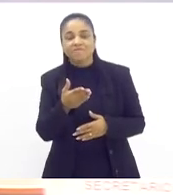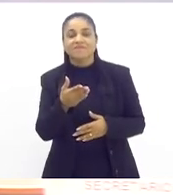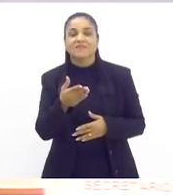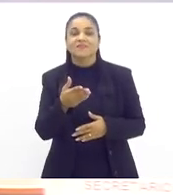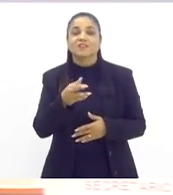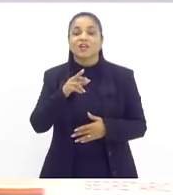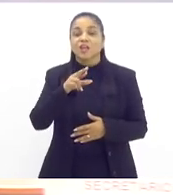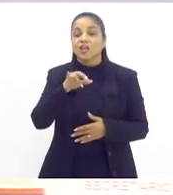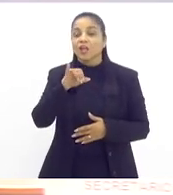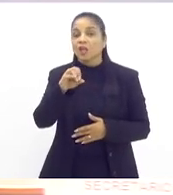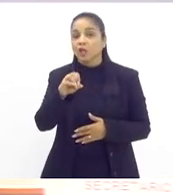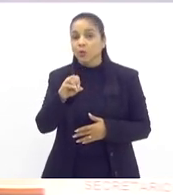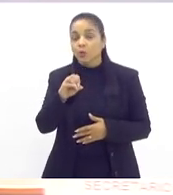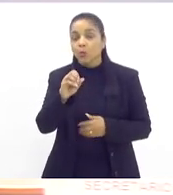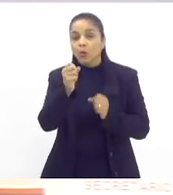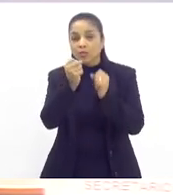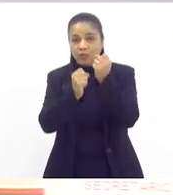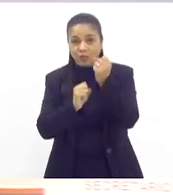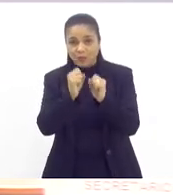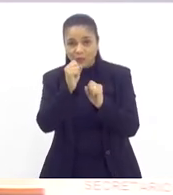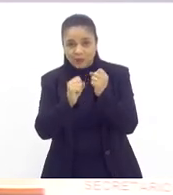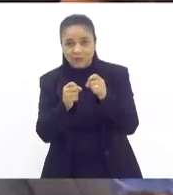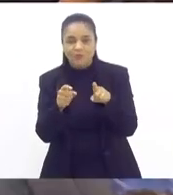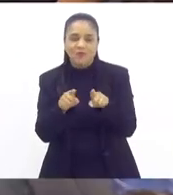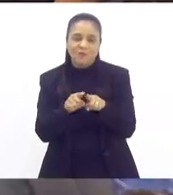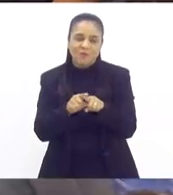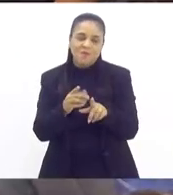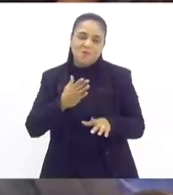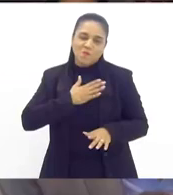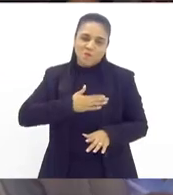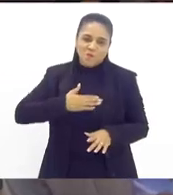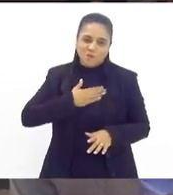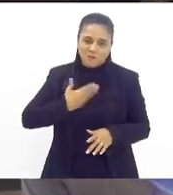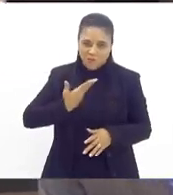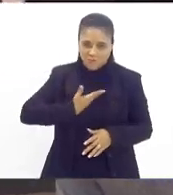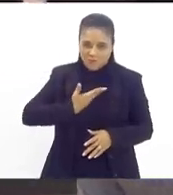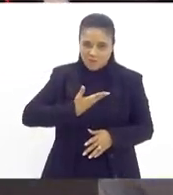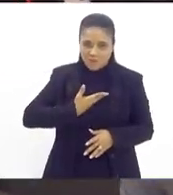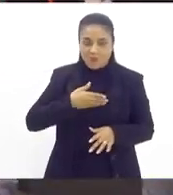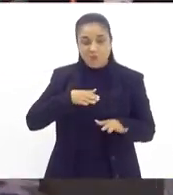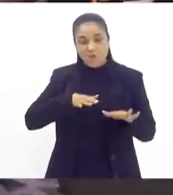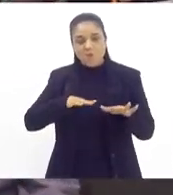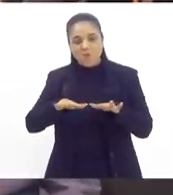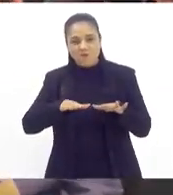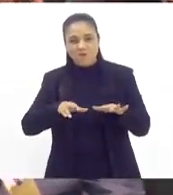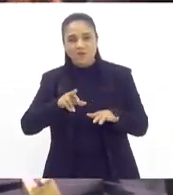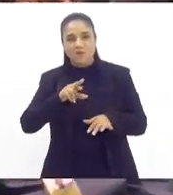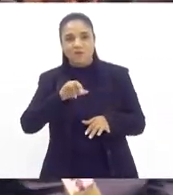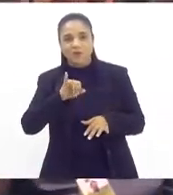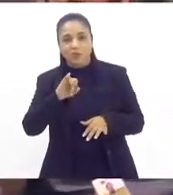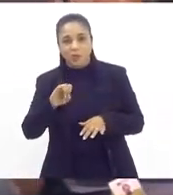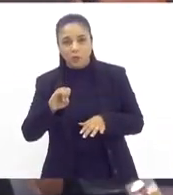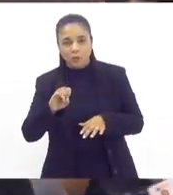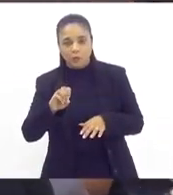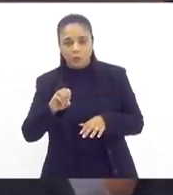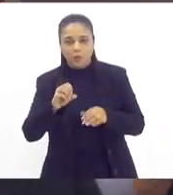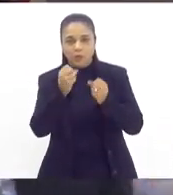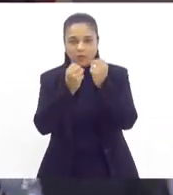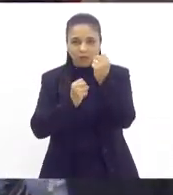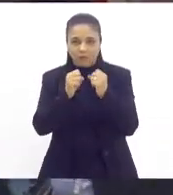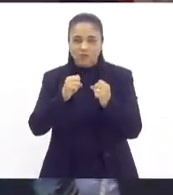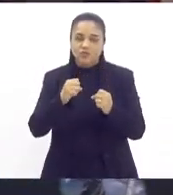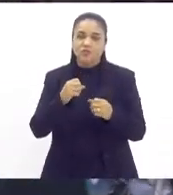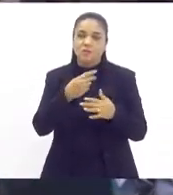Querida Rio Indústria, nosso querido Gladstone também está aqui inscrito, né, do Movimento Rio Indústria, presidente, meu amigo Sérgio